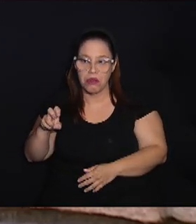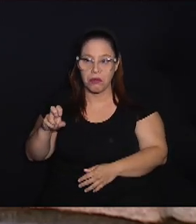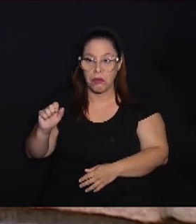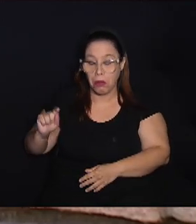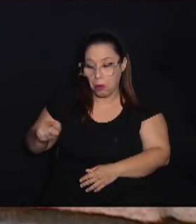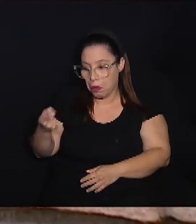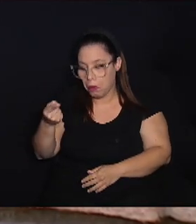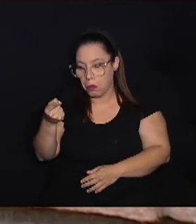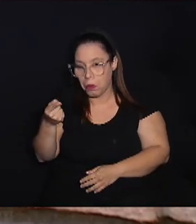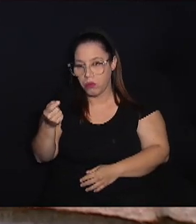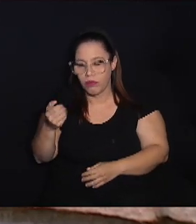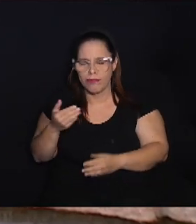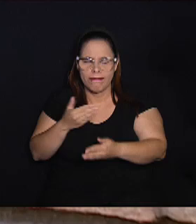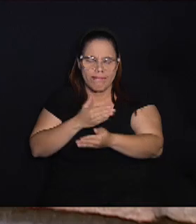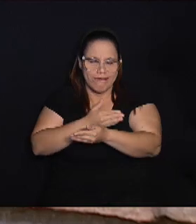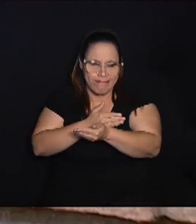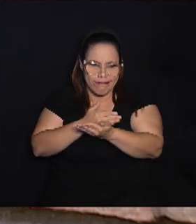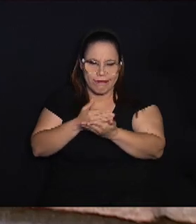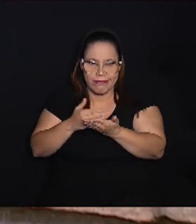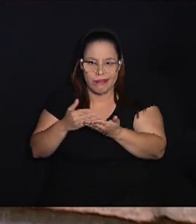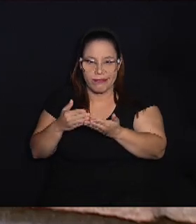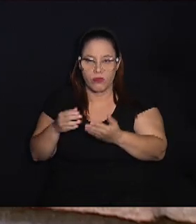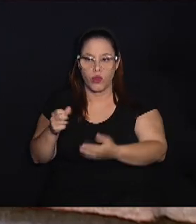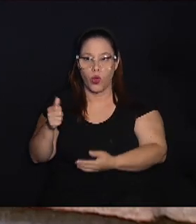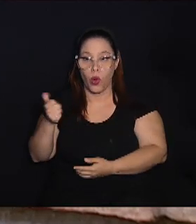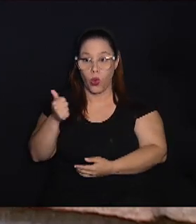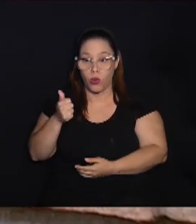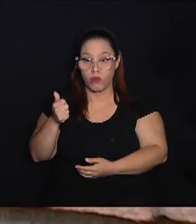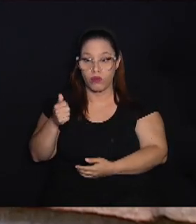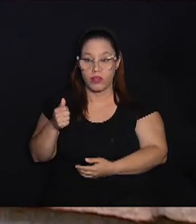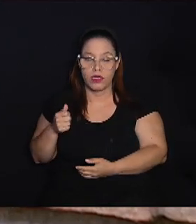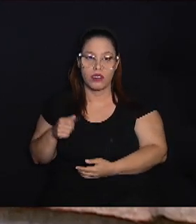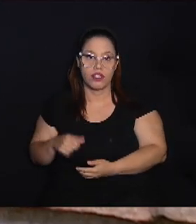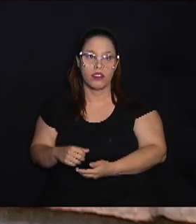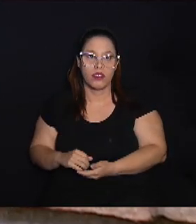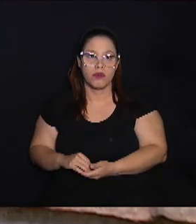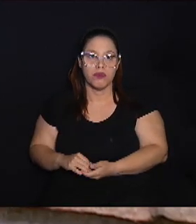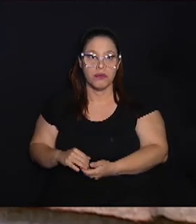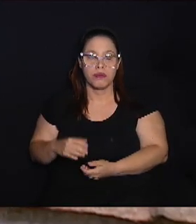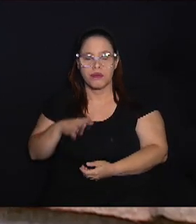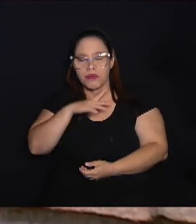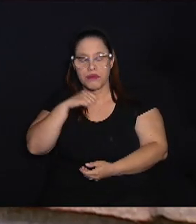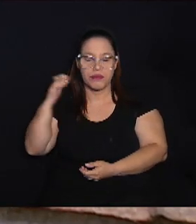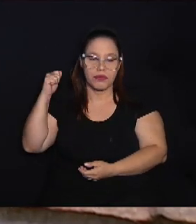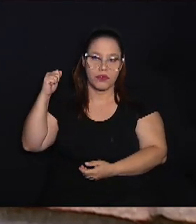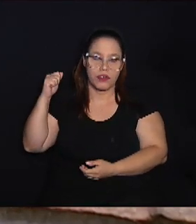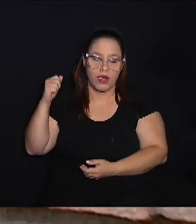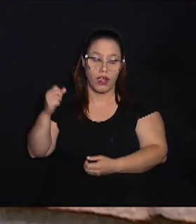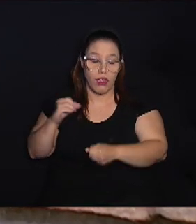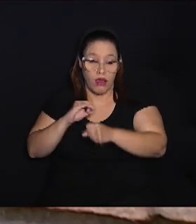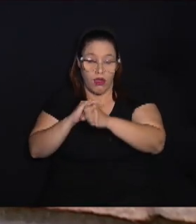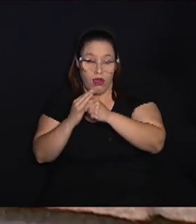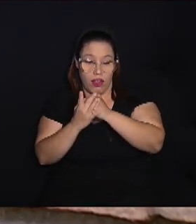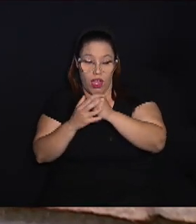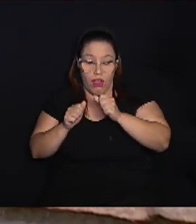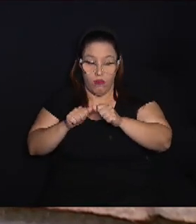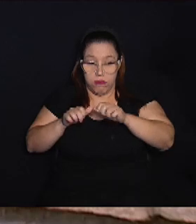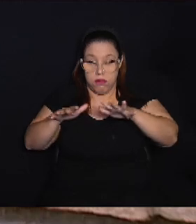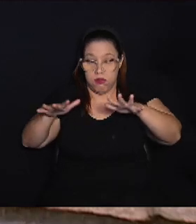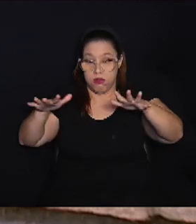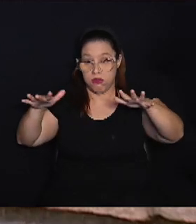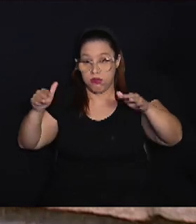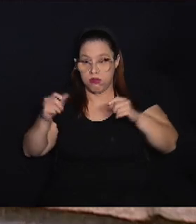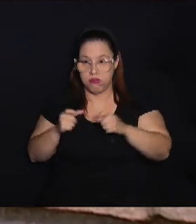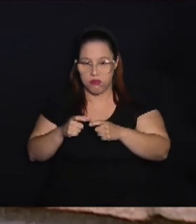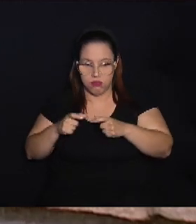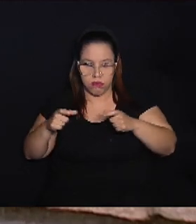imunizante desde o início da campanha em 11 de abril. Lembrando que Campinas está em meio à maior epidemia da história e a cidade já